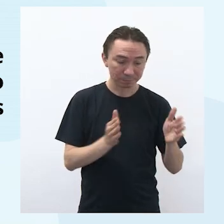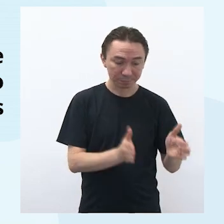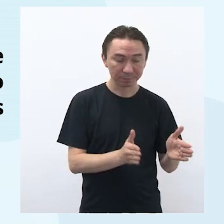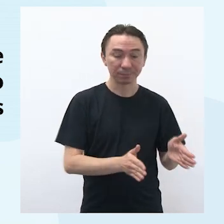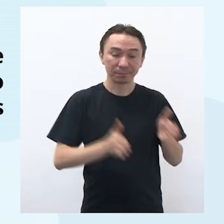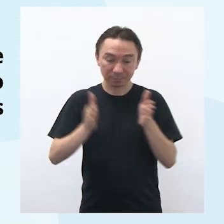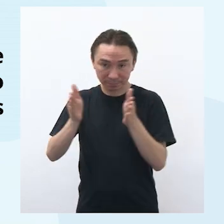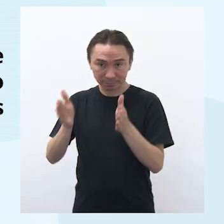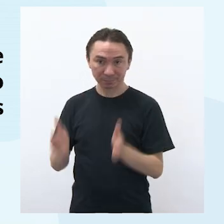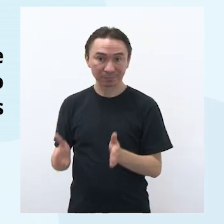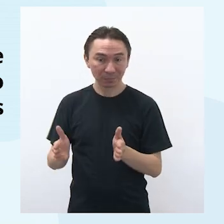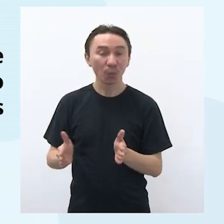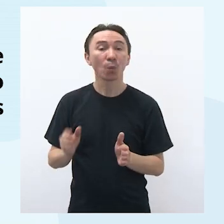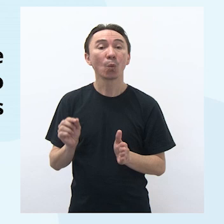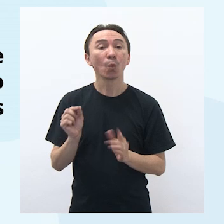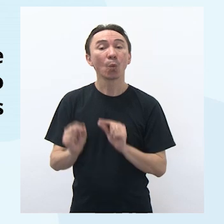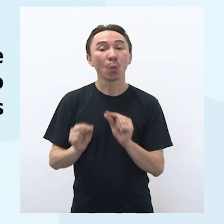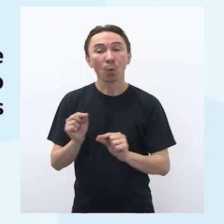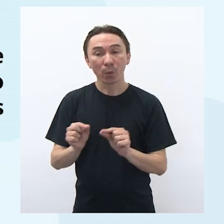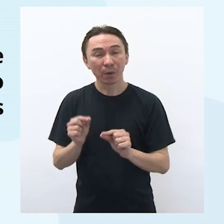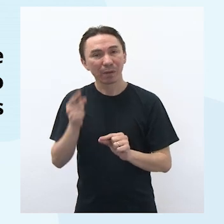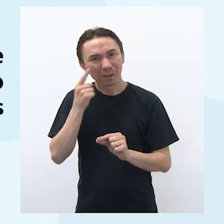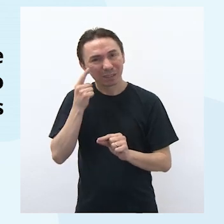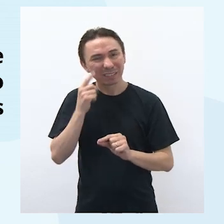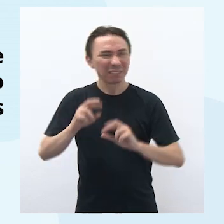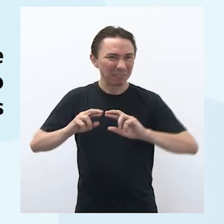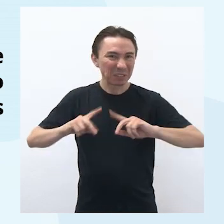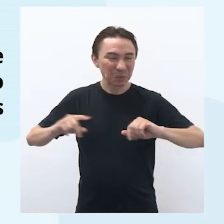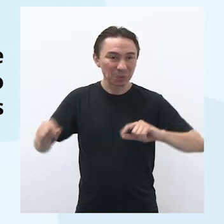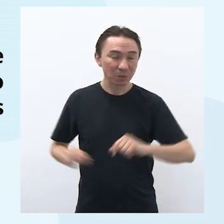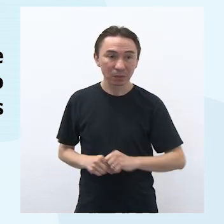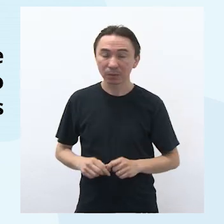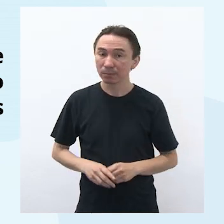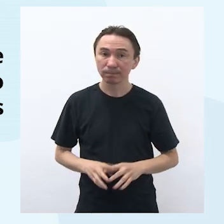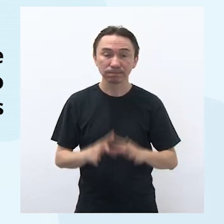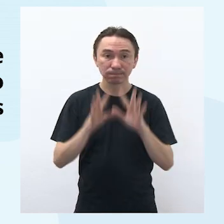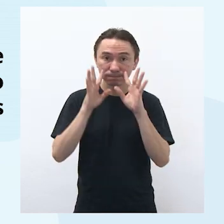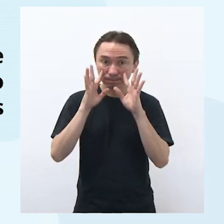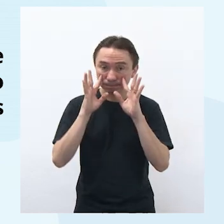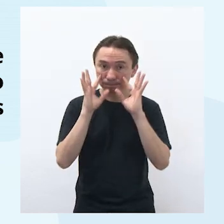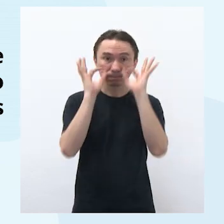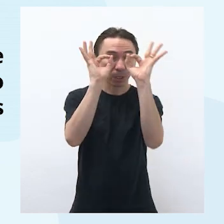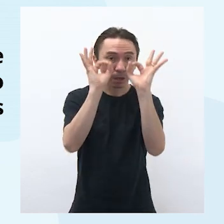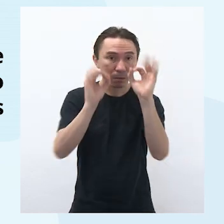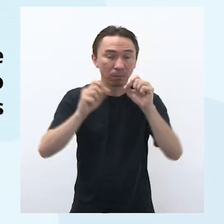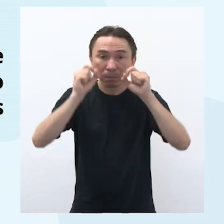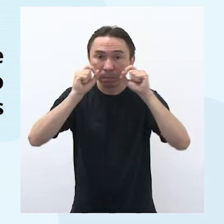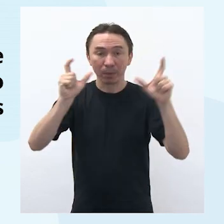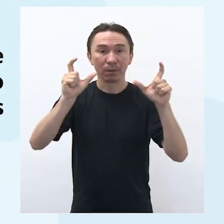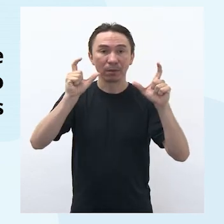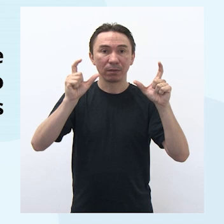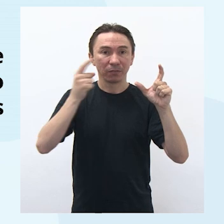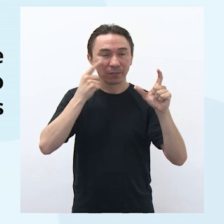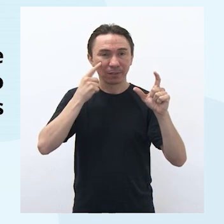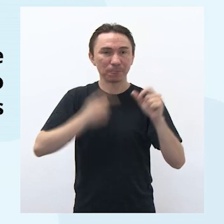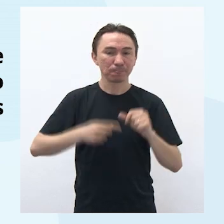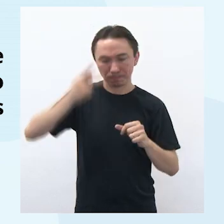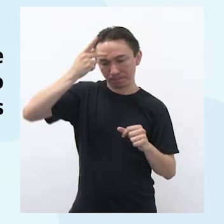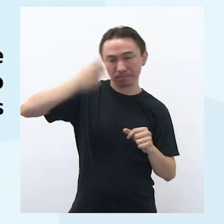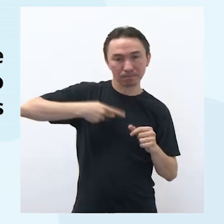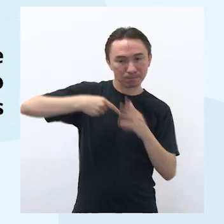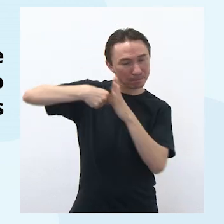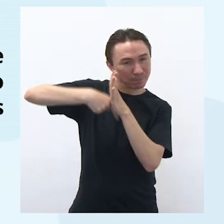e significa esses pontos de atenção no processo de autoavaliação socioemocional,